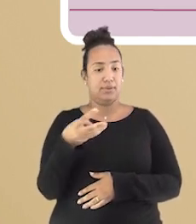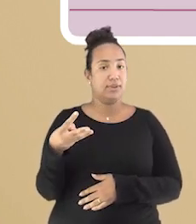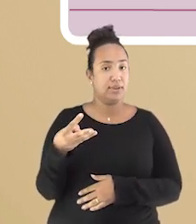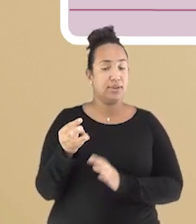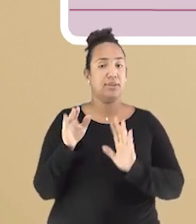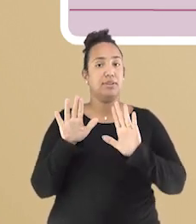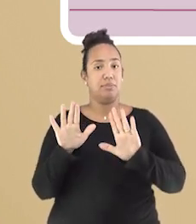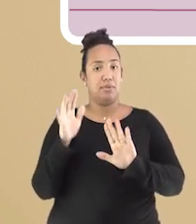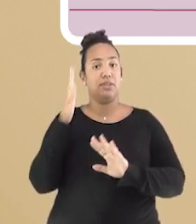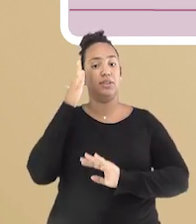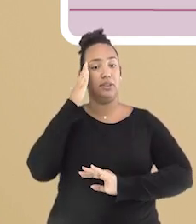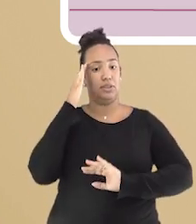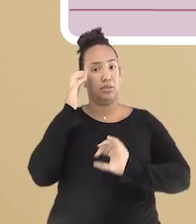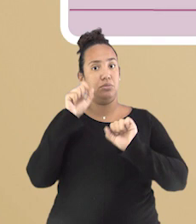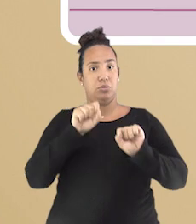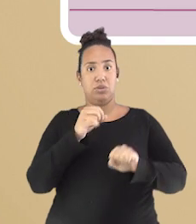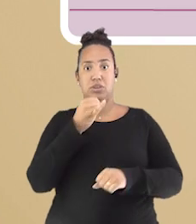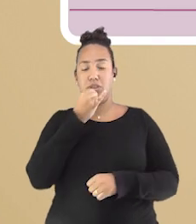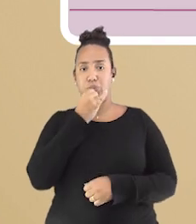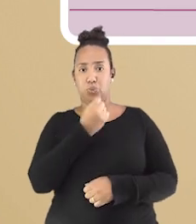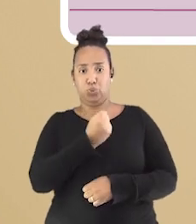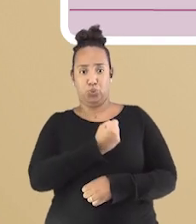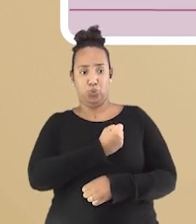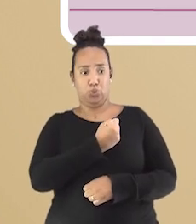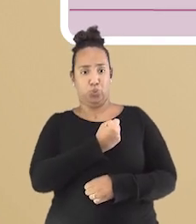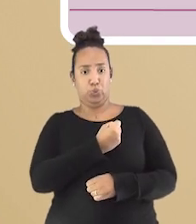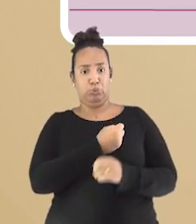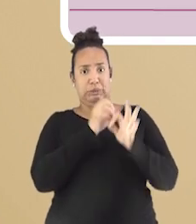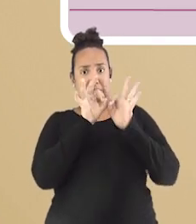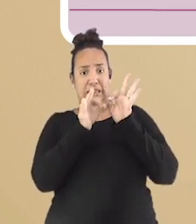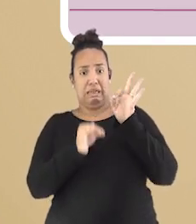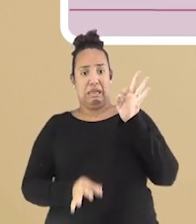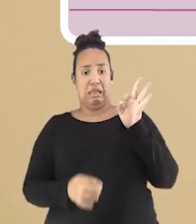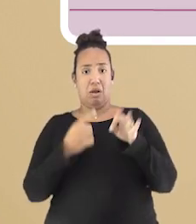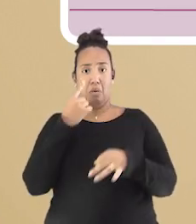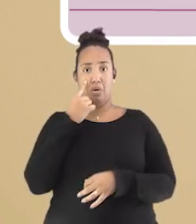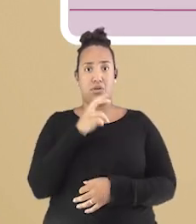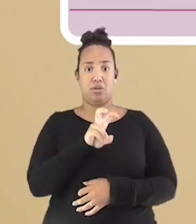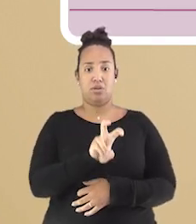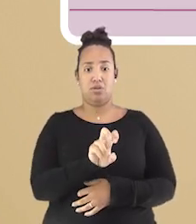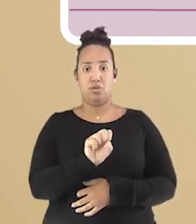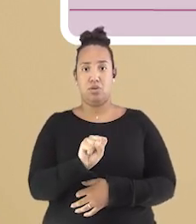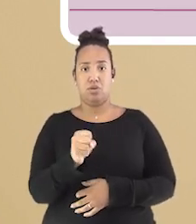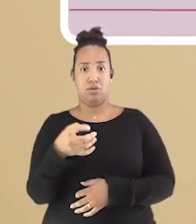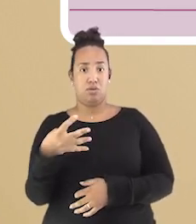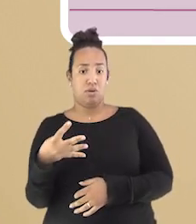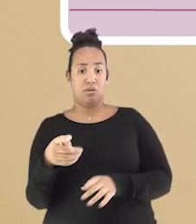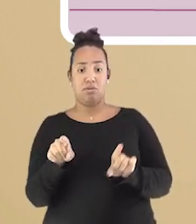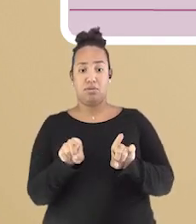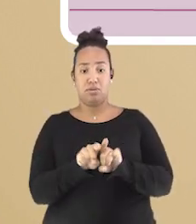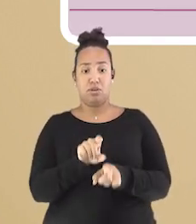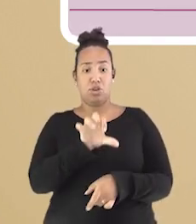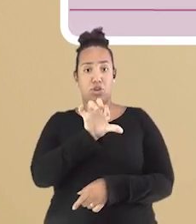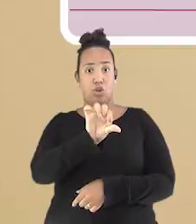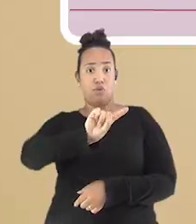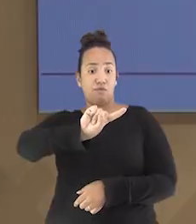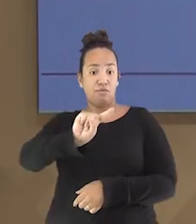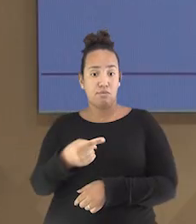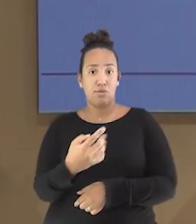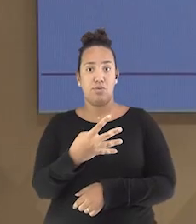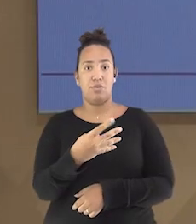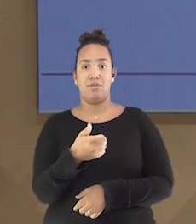podemos formar números muito maiores, como 584 e o